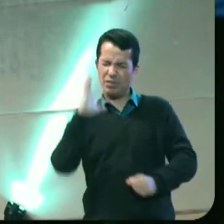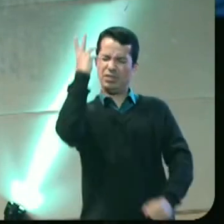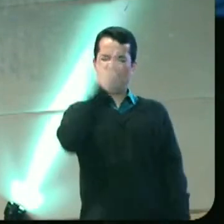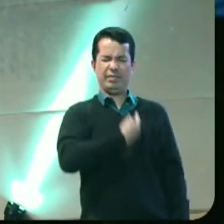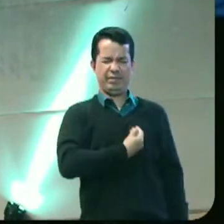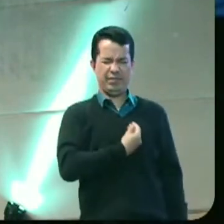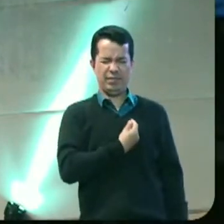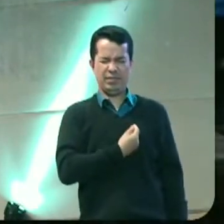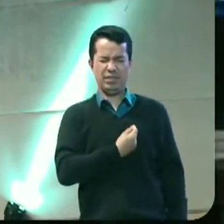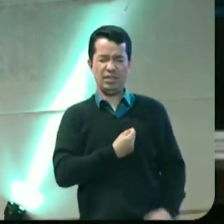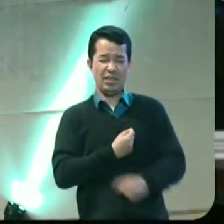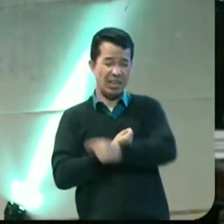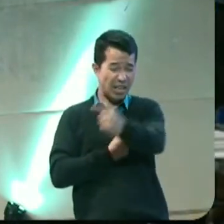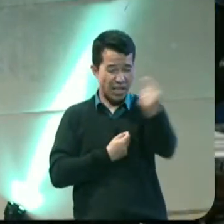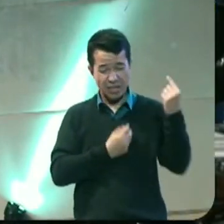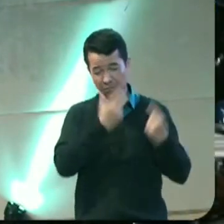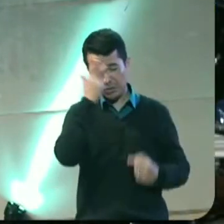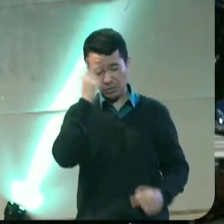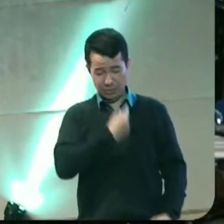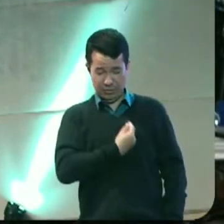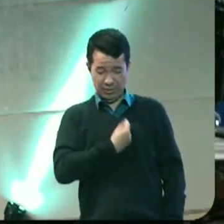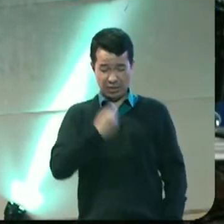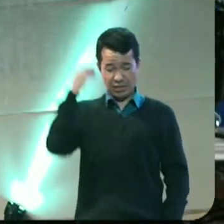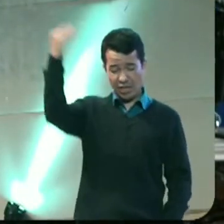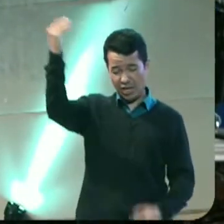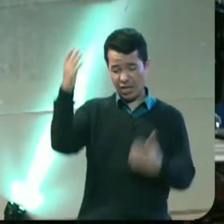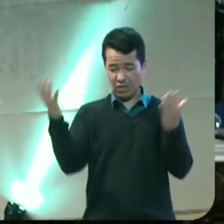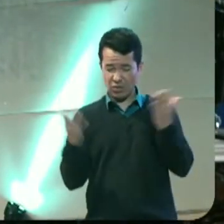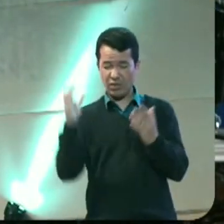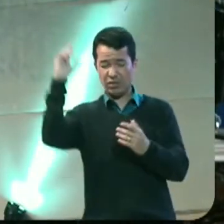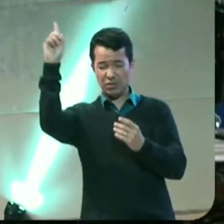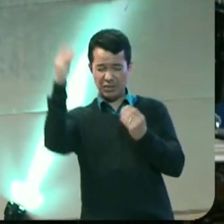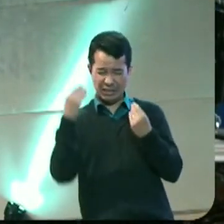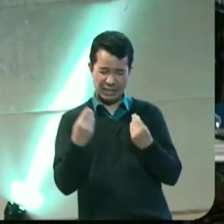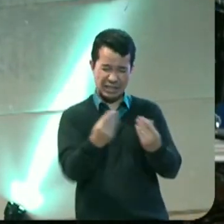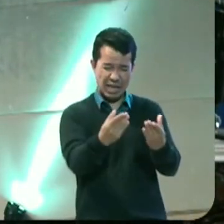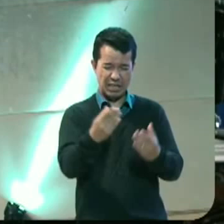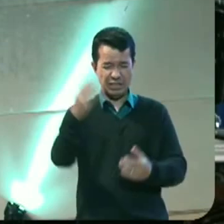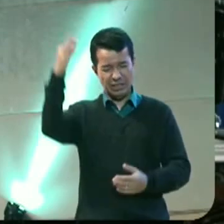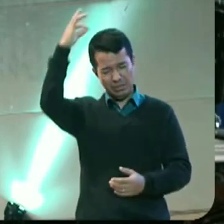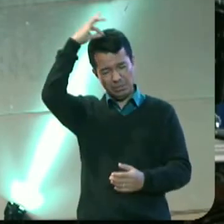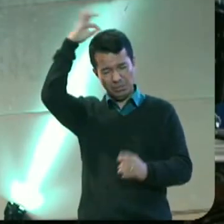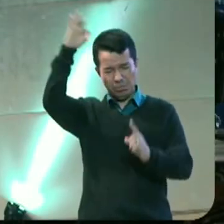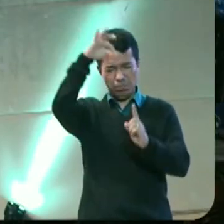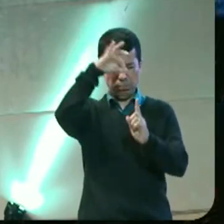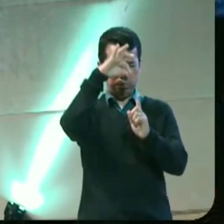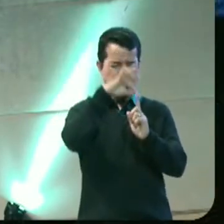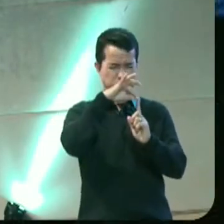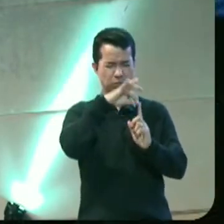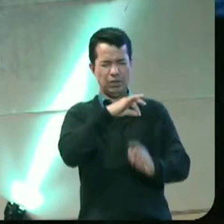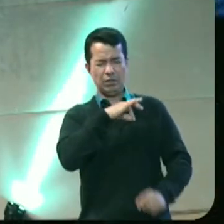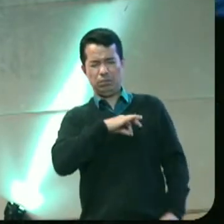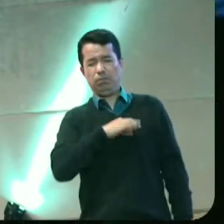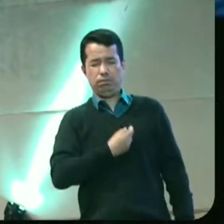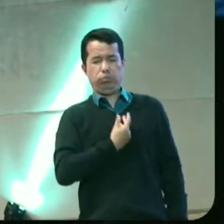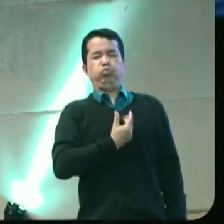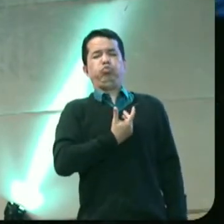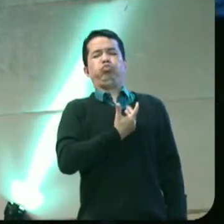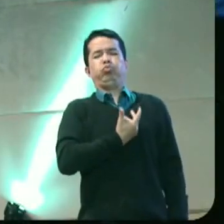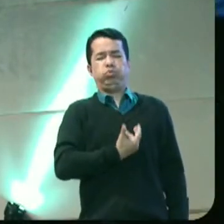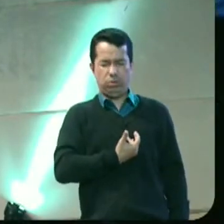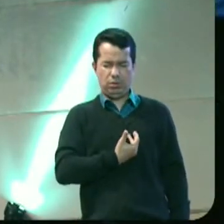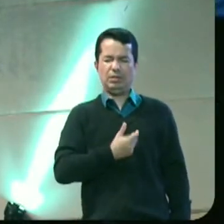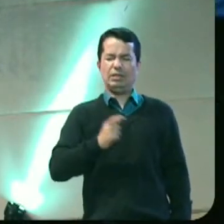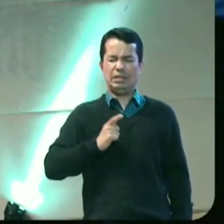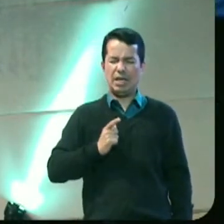possam ser feitos filhos teus neste momento. Coloca o teu Espírito habitando no coração deles, Pai, e que eles